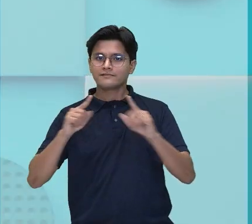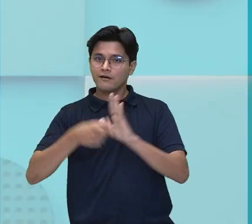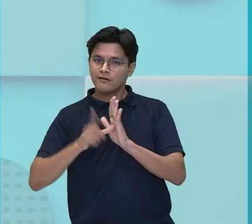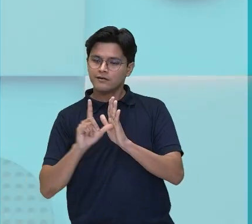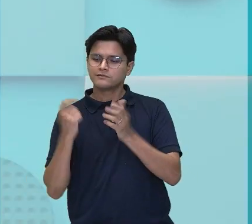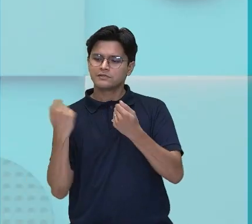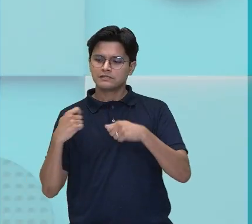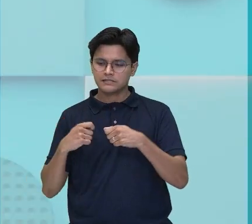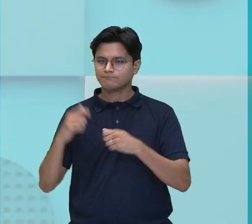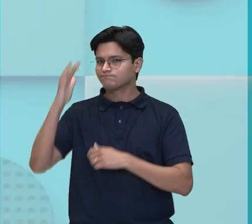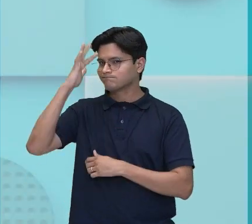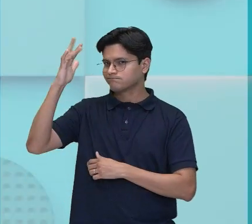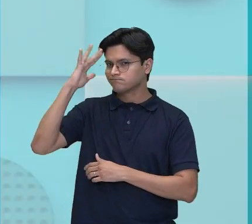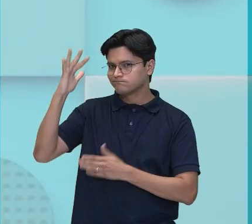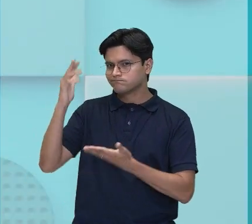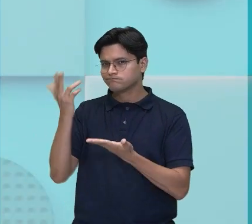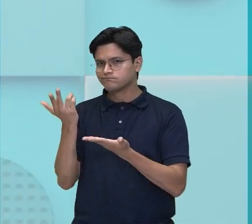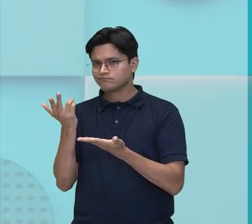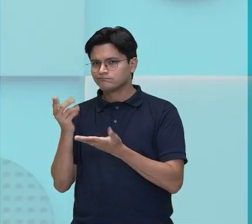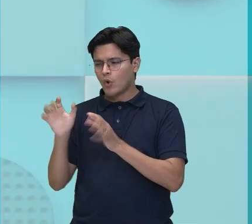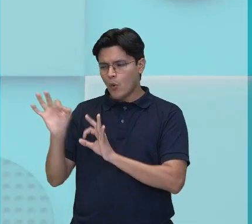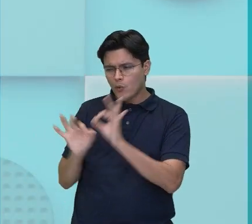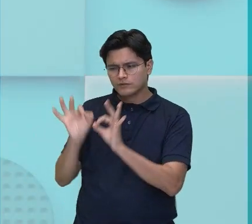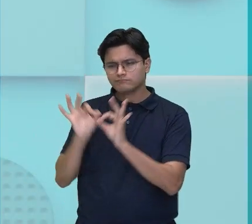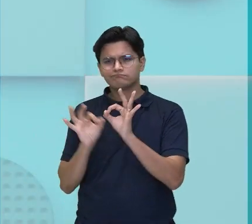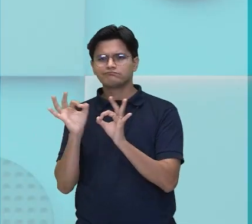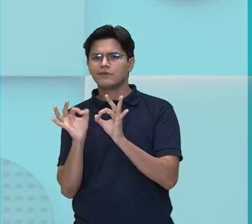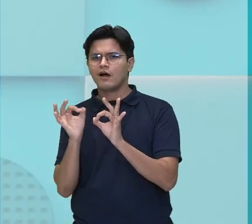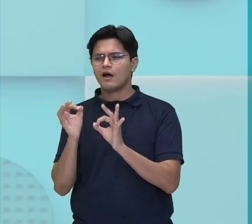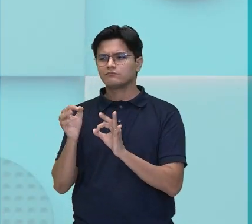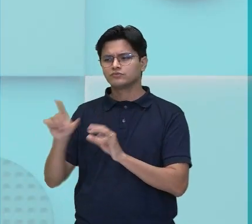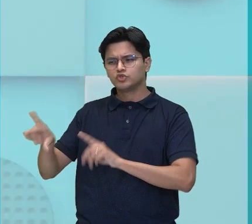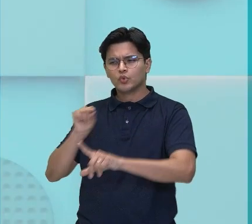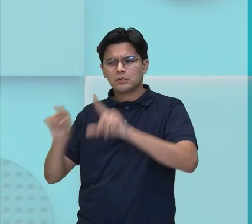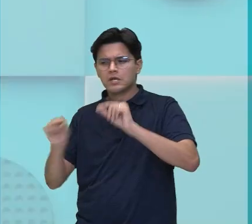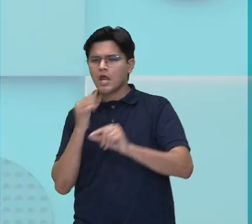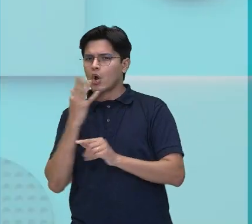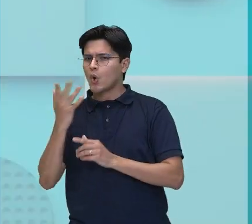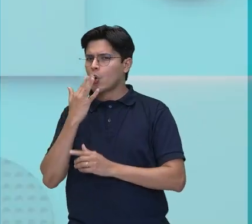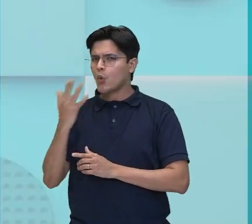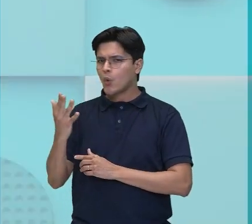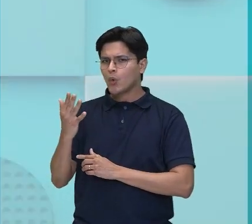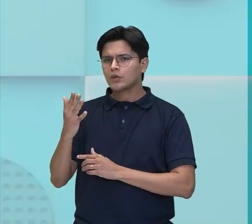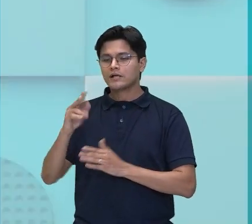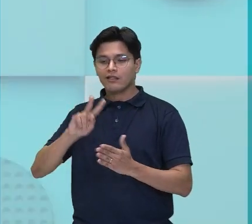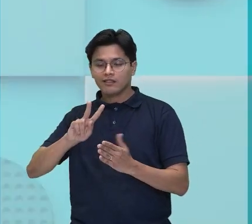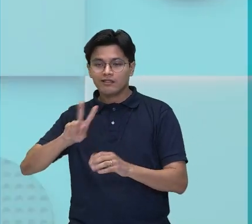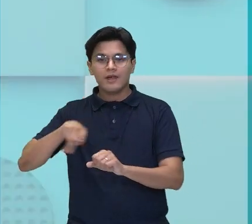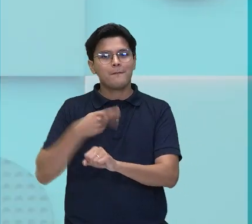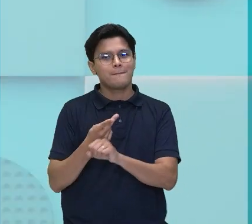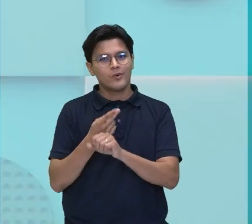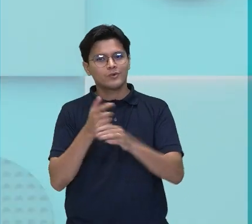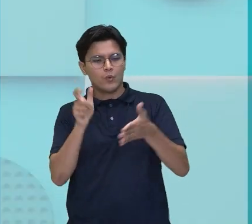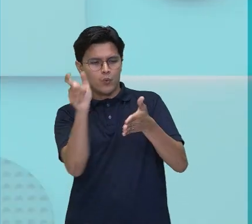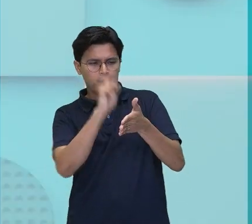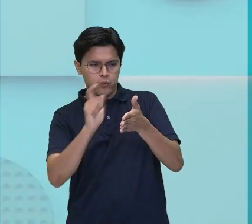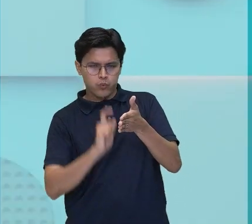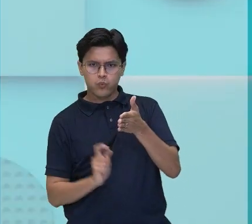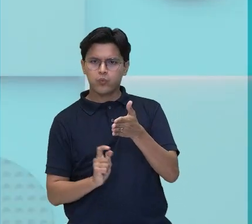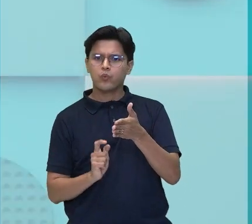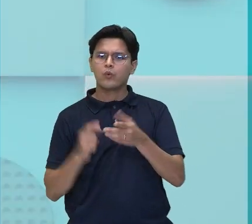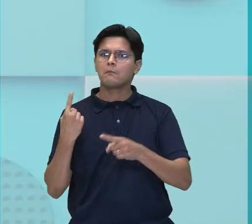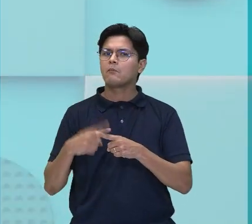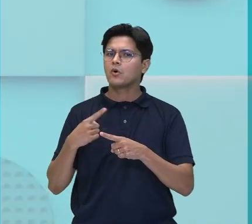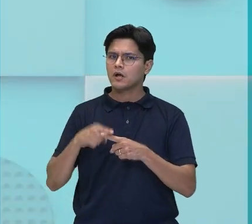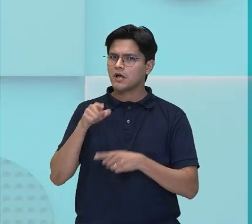eu vou passar, que cores eu vou utilizar, porque vocês sabem que a imagem, a combinação das cores influenciam